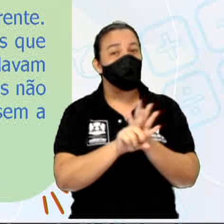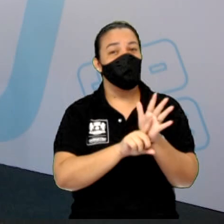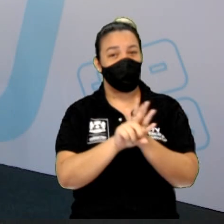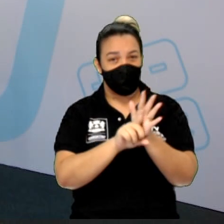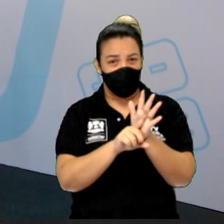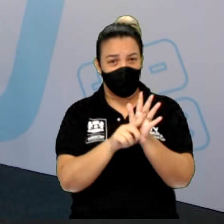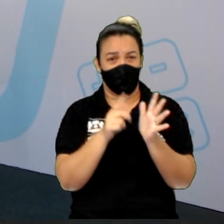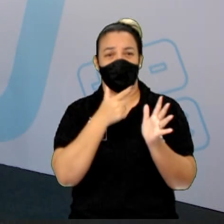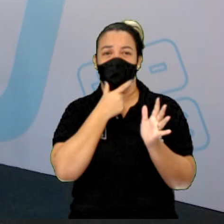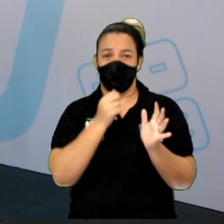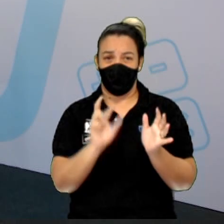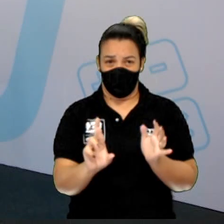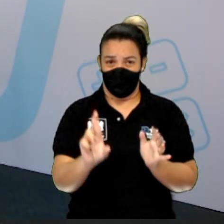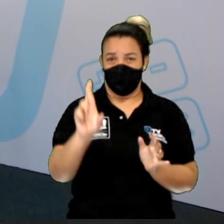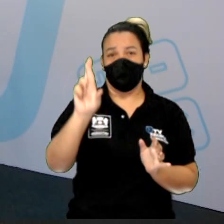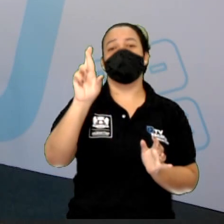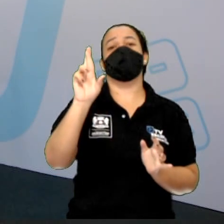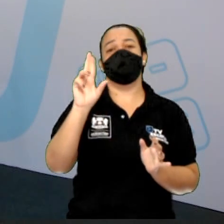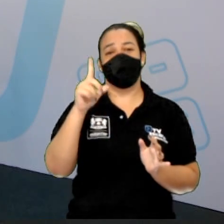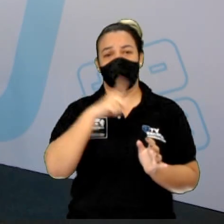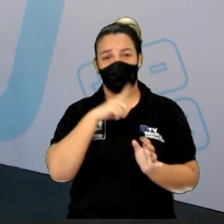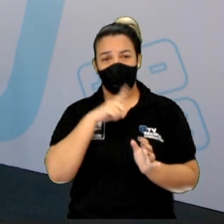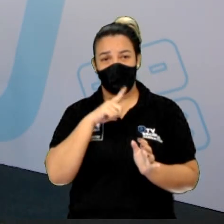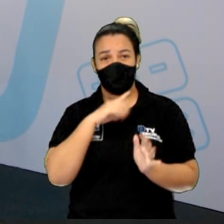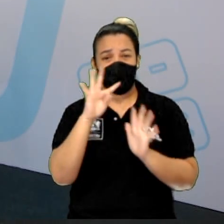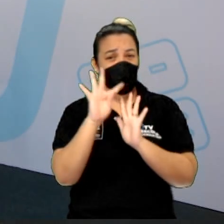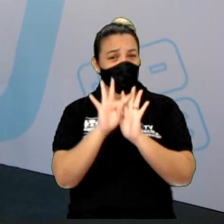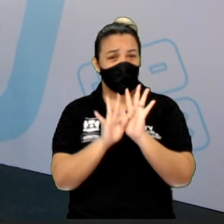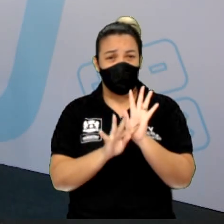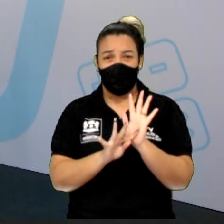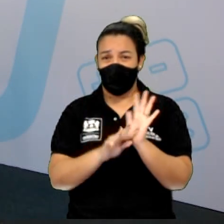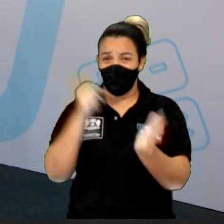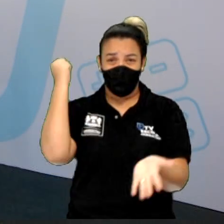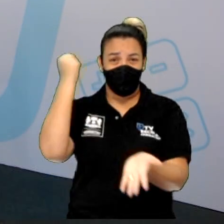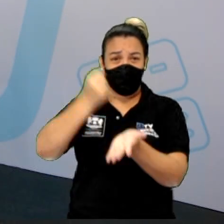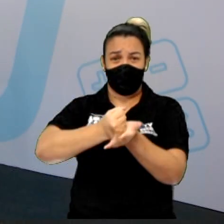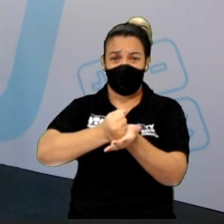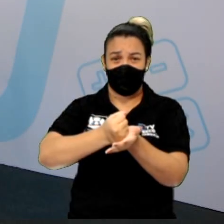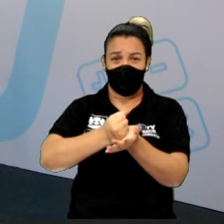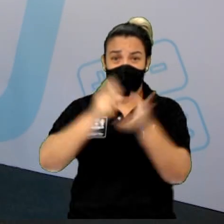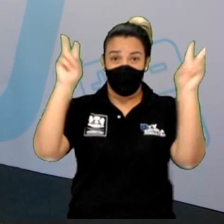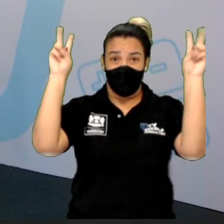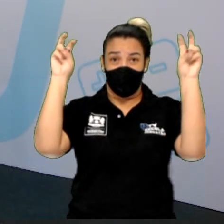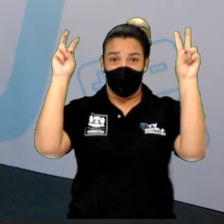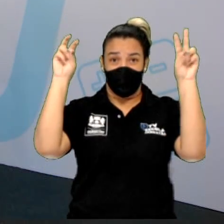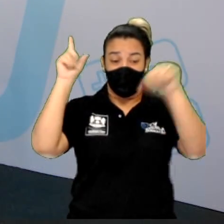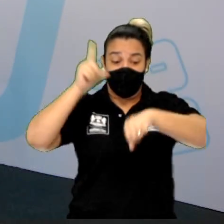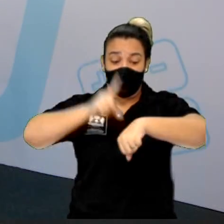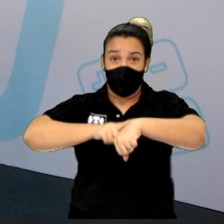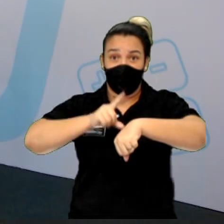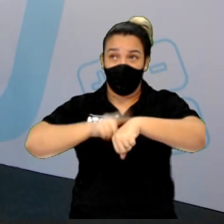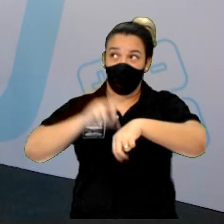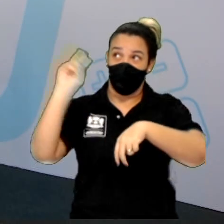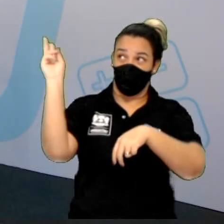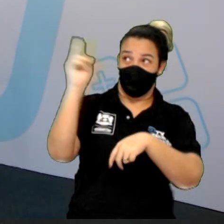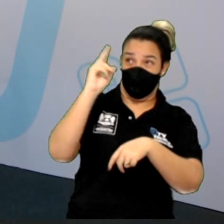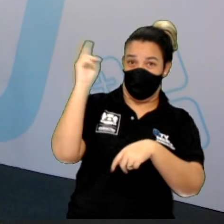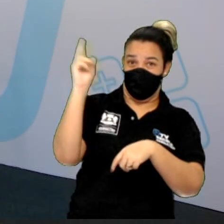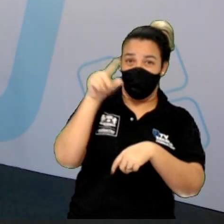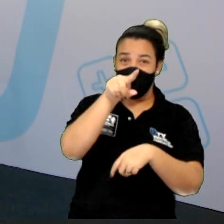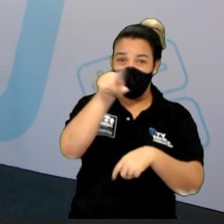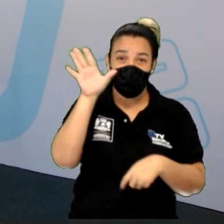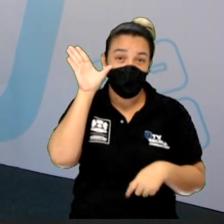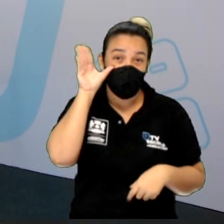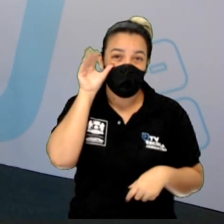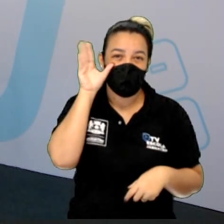uma obra dele que marcou bastante a minha vida, não é? O Tempo e o Vento. Se vocês tiverem essa curiosidade de